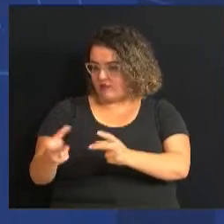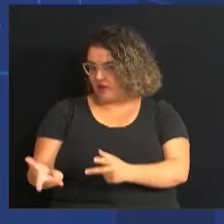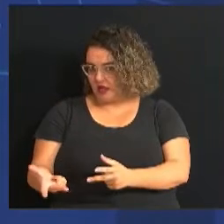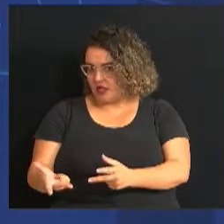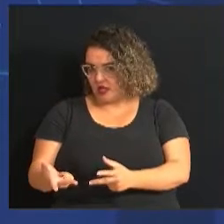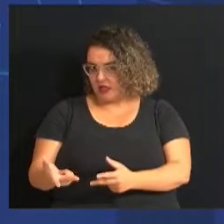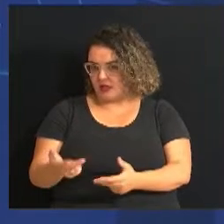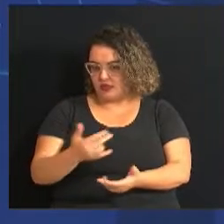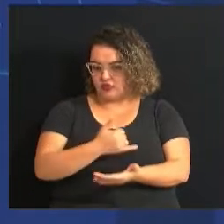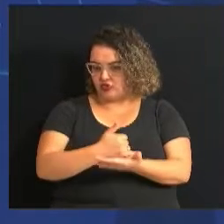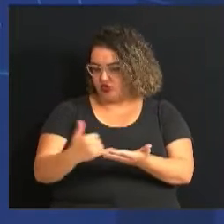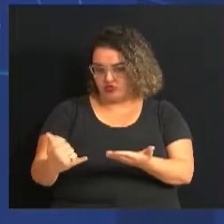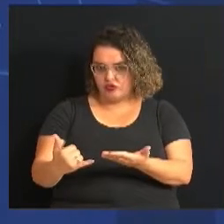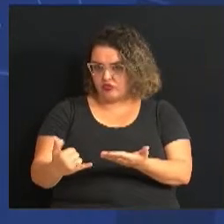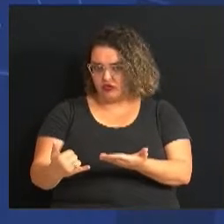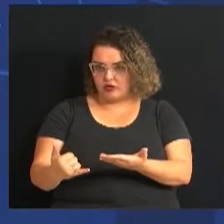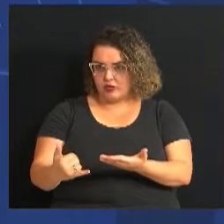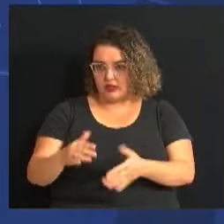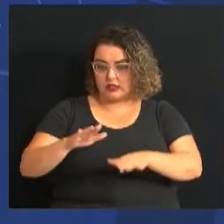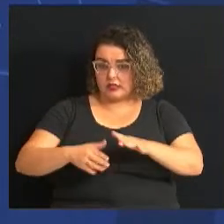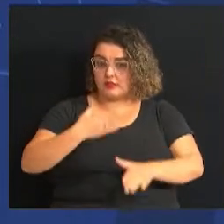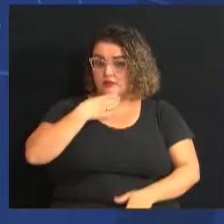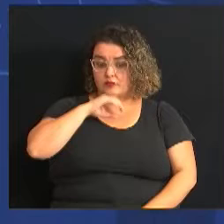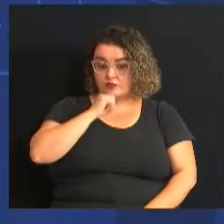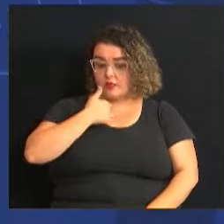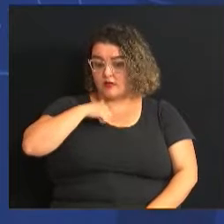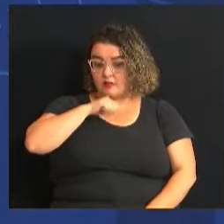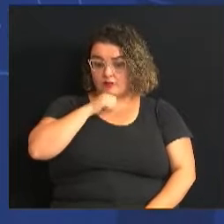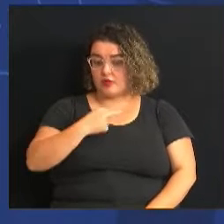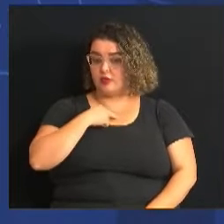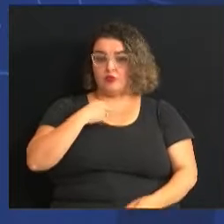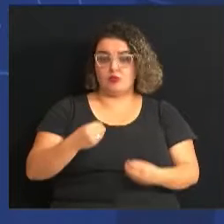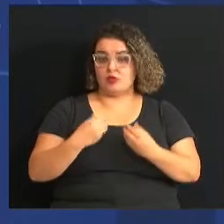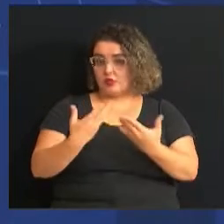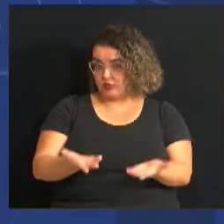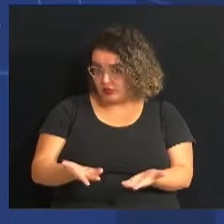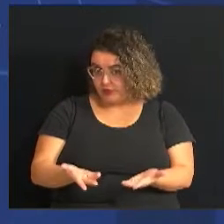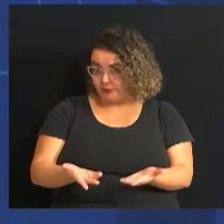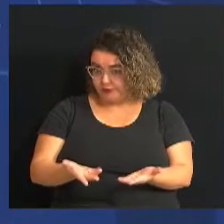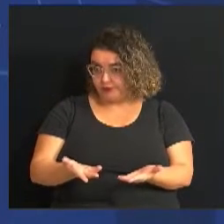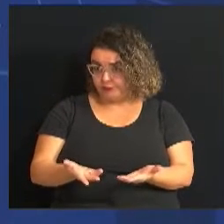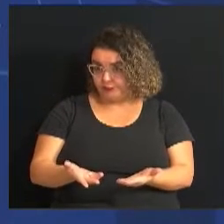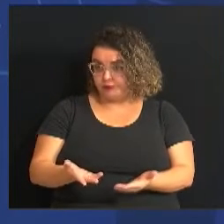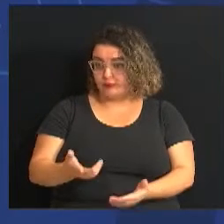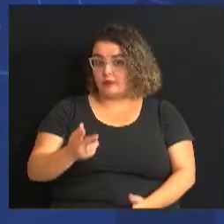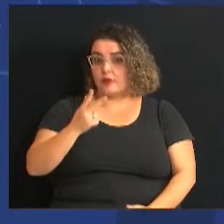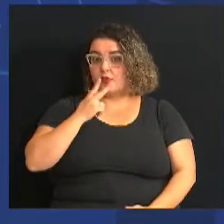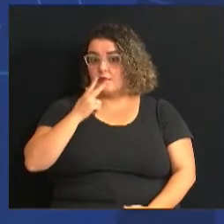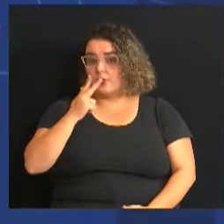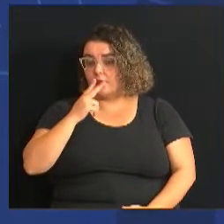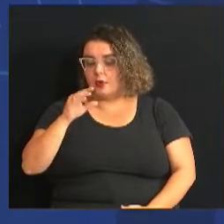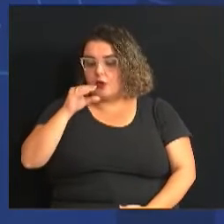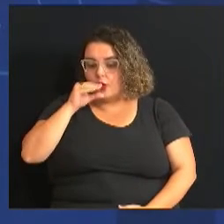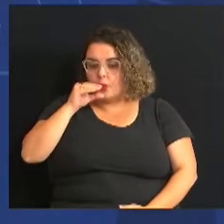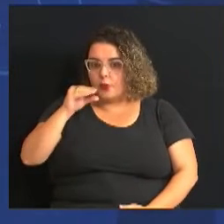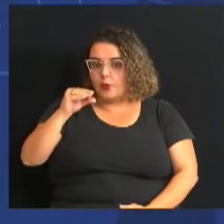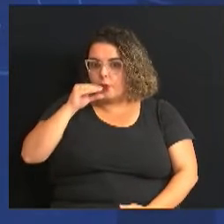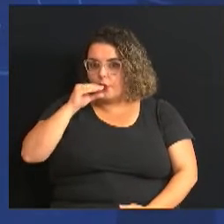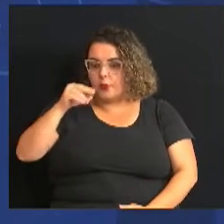tudo aquilo que muitas vezes o pai e a mãe não podem dar. Abordamos também a questão do cigarro eletrônico, o próprio